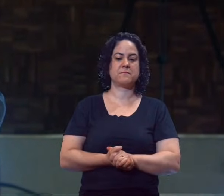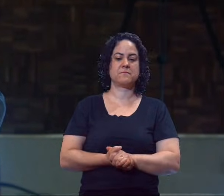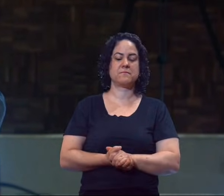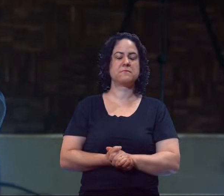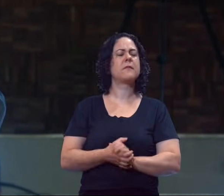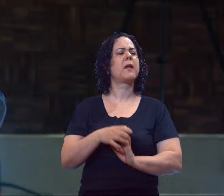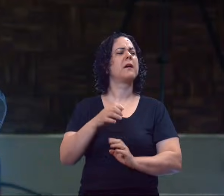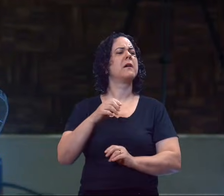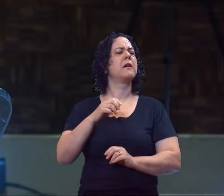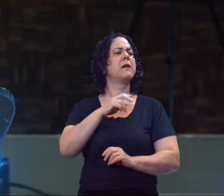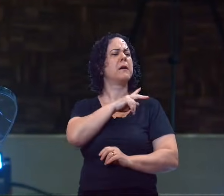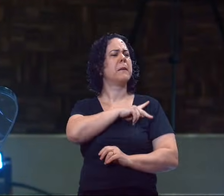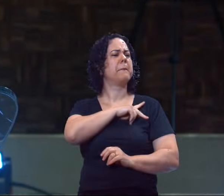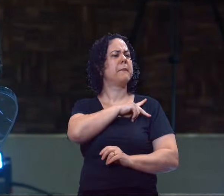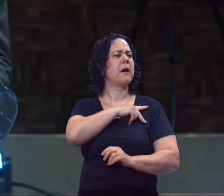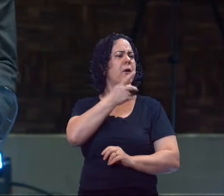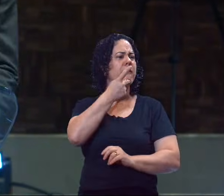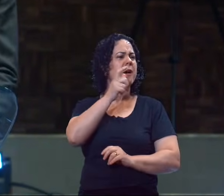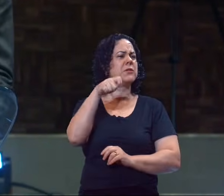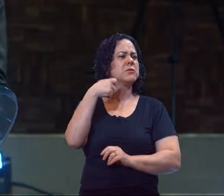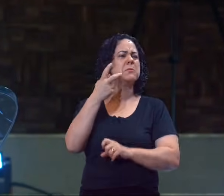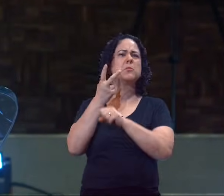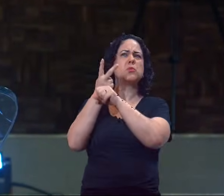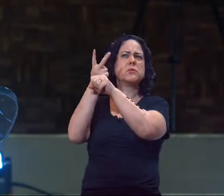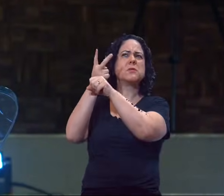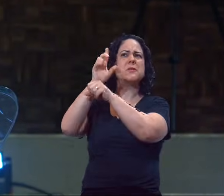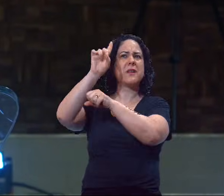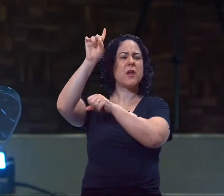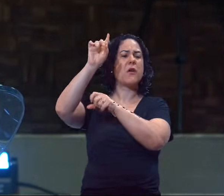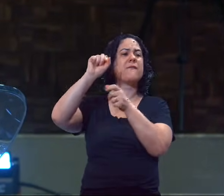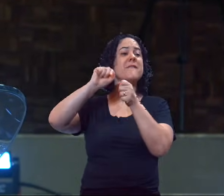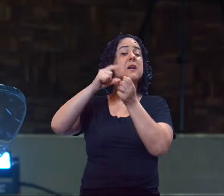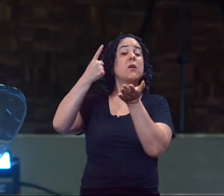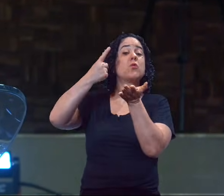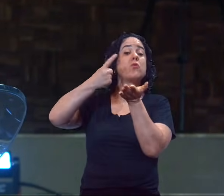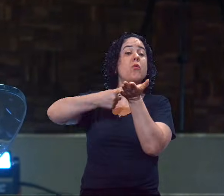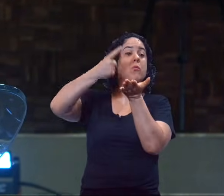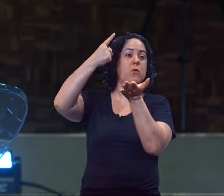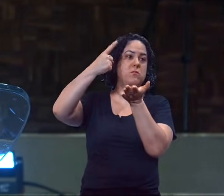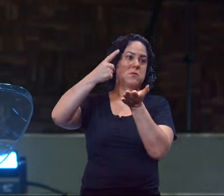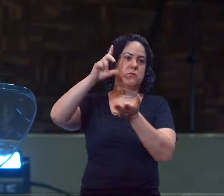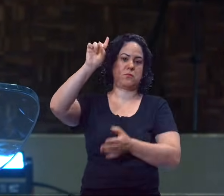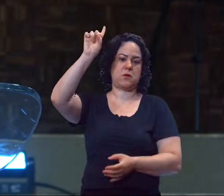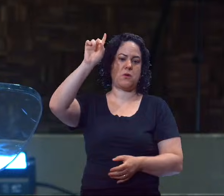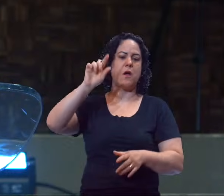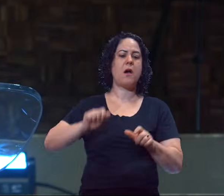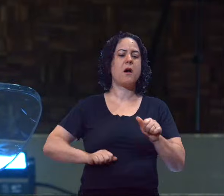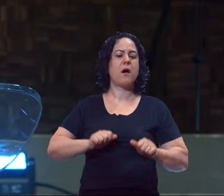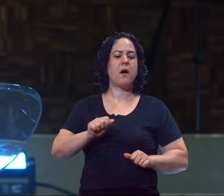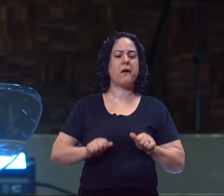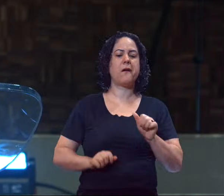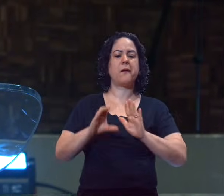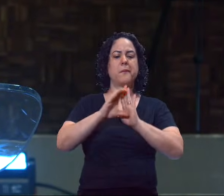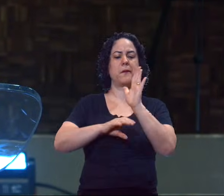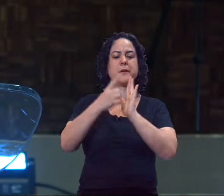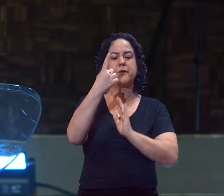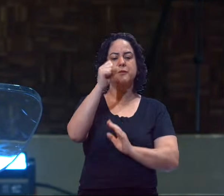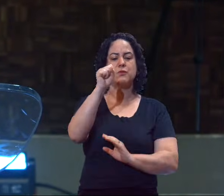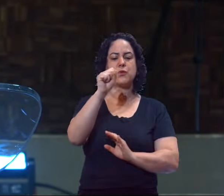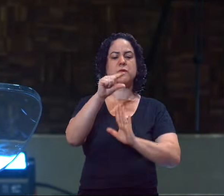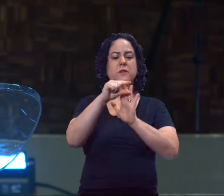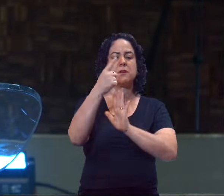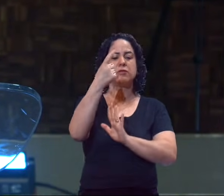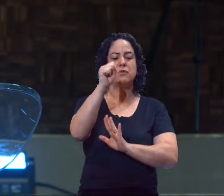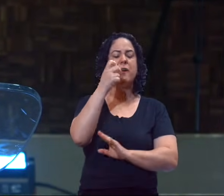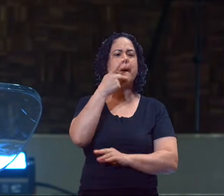O apóstolo Paulo, nessa busca por Deus, ele faz votos ao Senhor. Atos 18 diz assim: